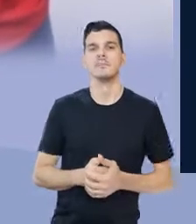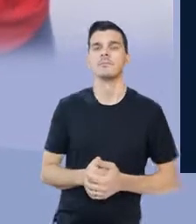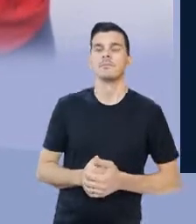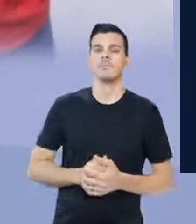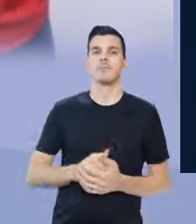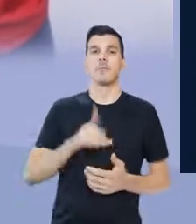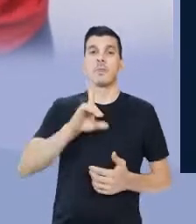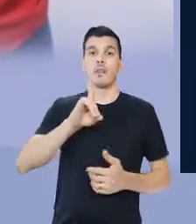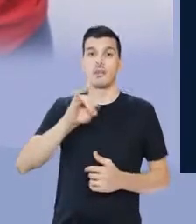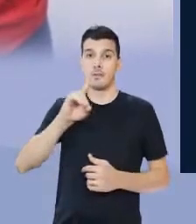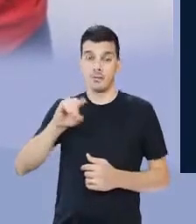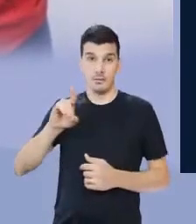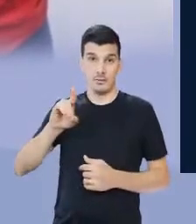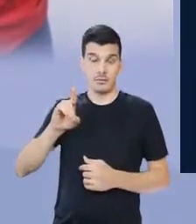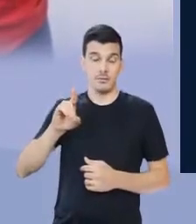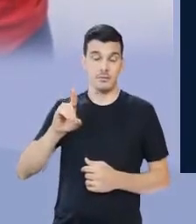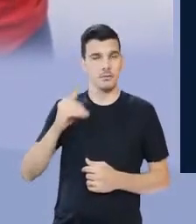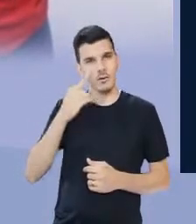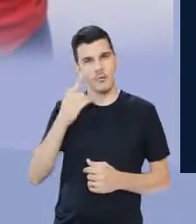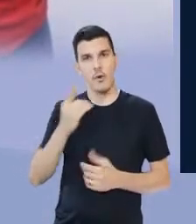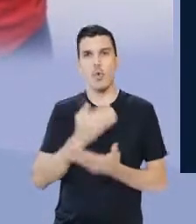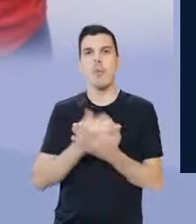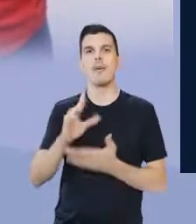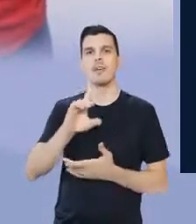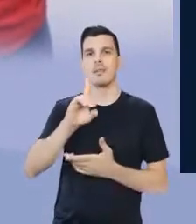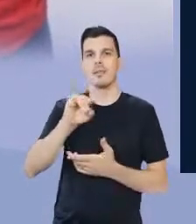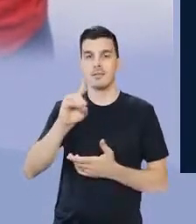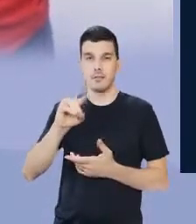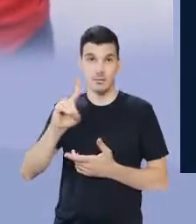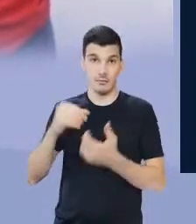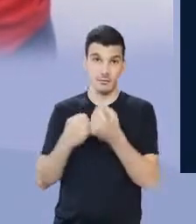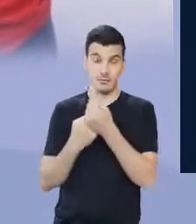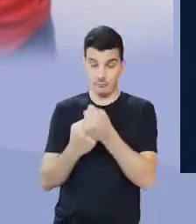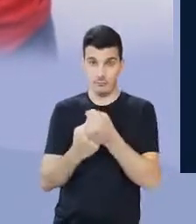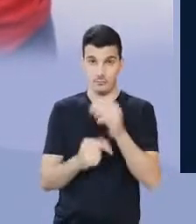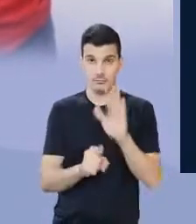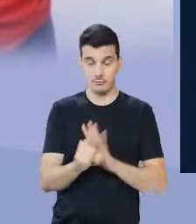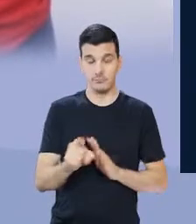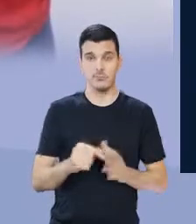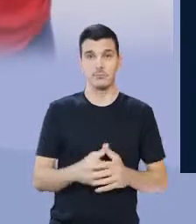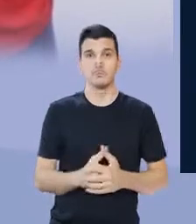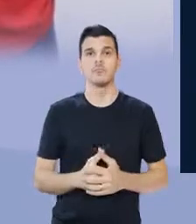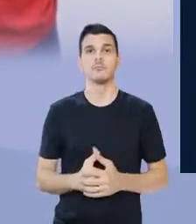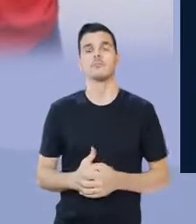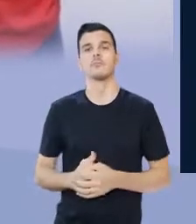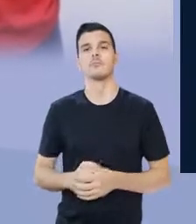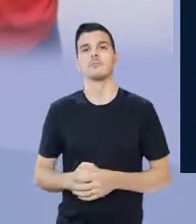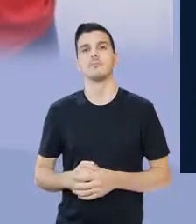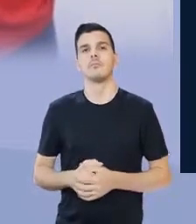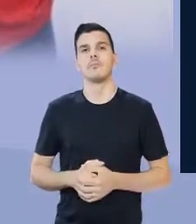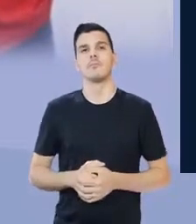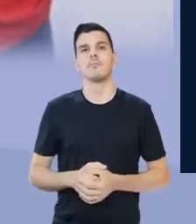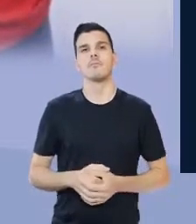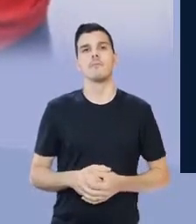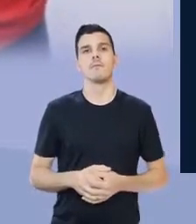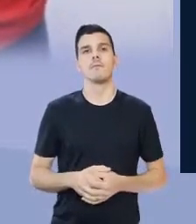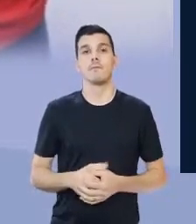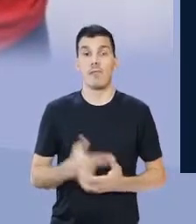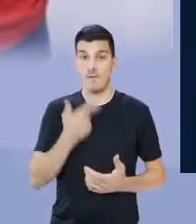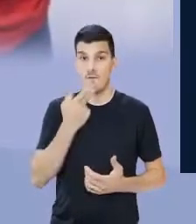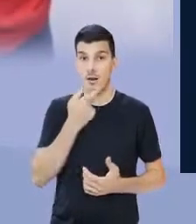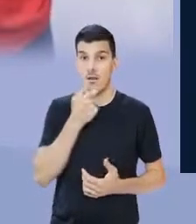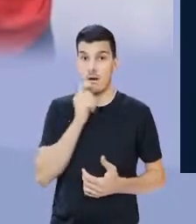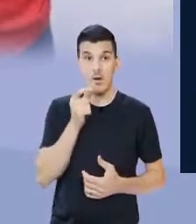speak? Did she live? Então a gente já começa com o verbo auxiliar a pergunta. I spoke English yesterday. Eu falei